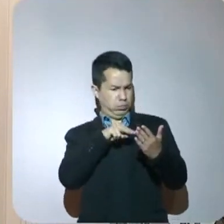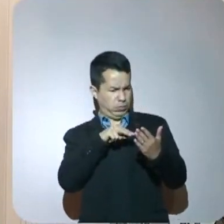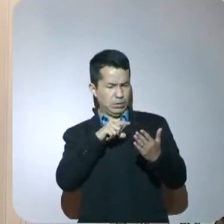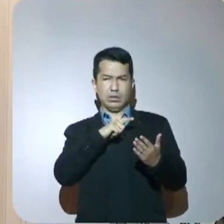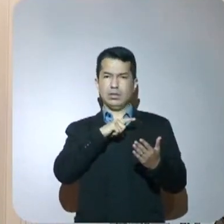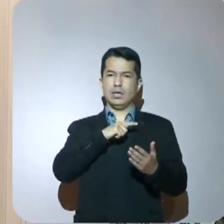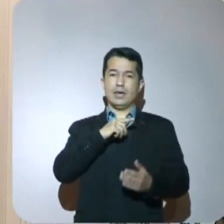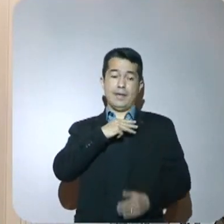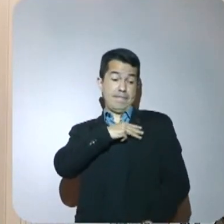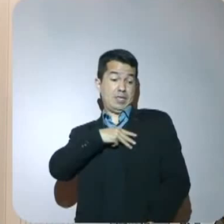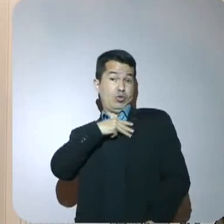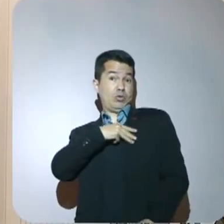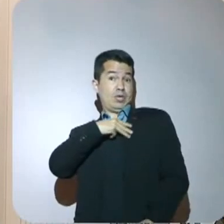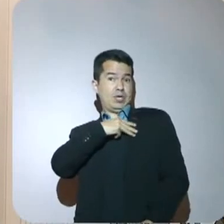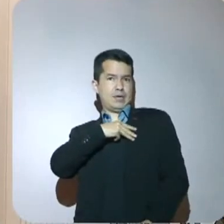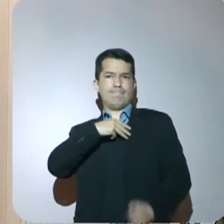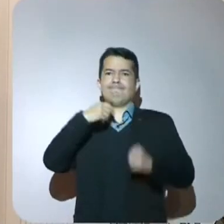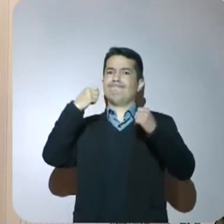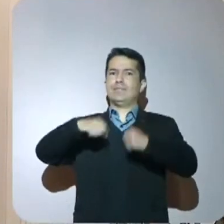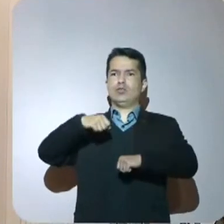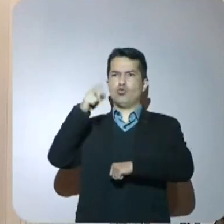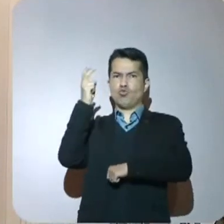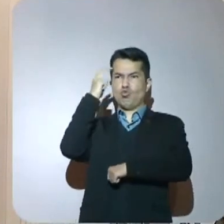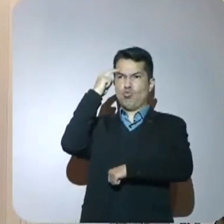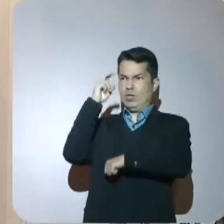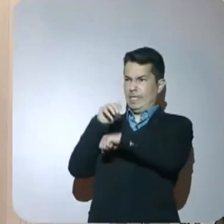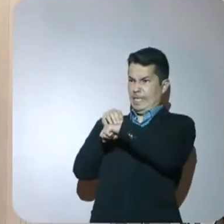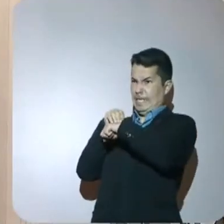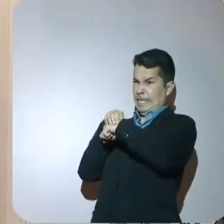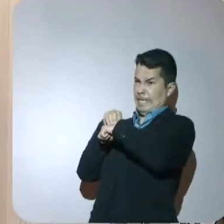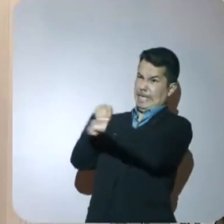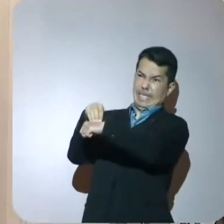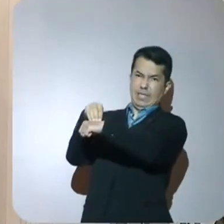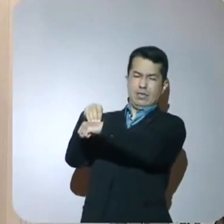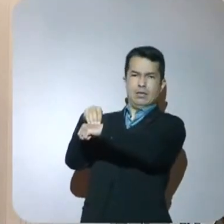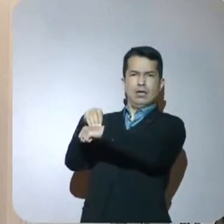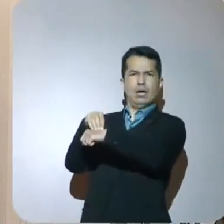ou seja, impor uma cultura sobre a outra.